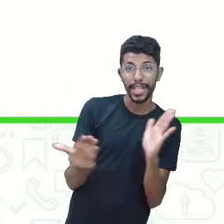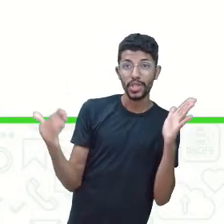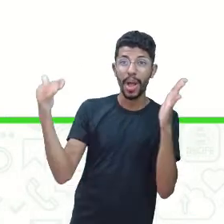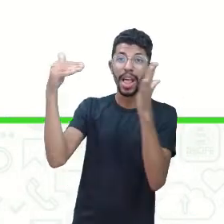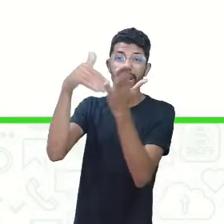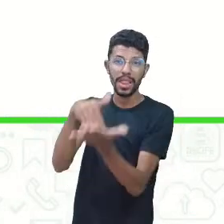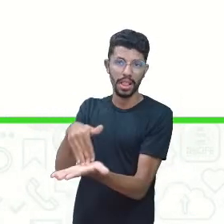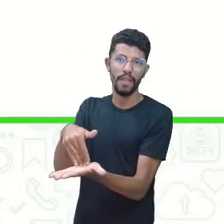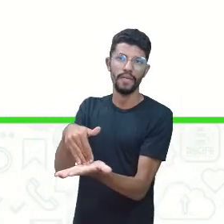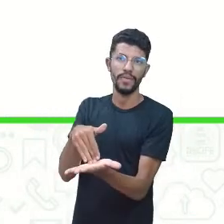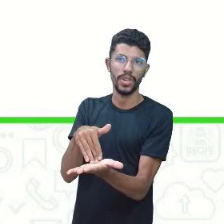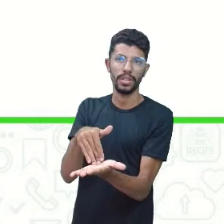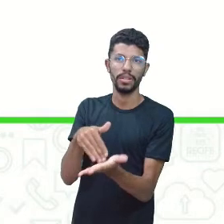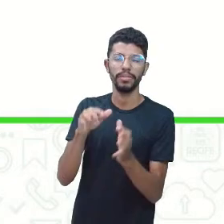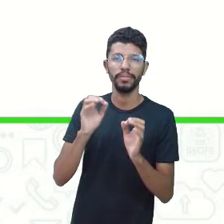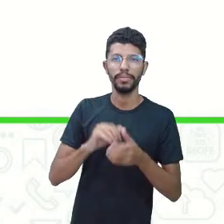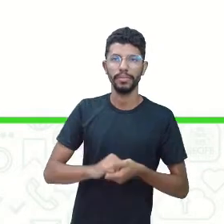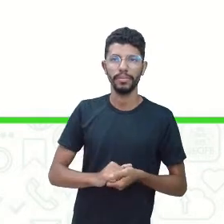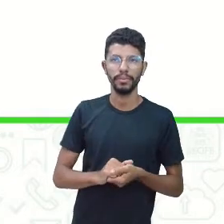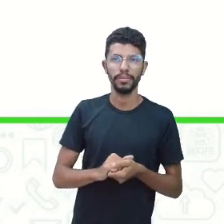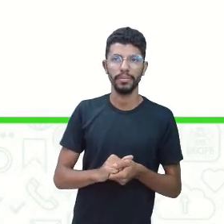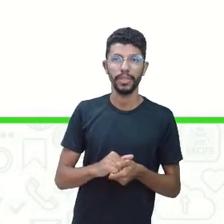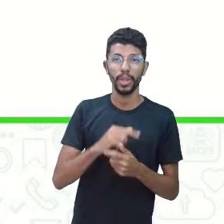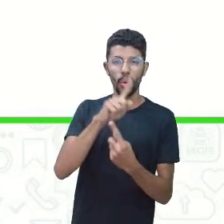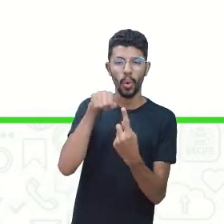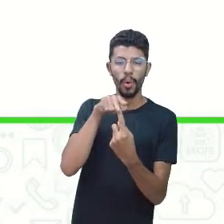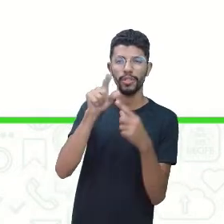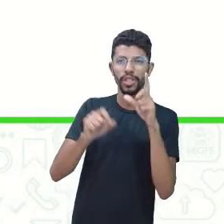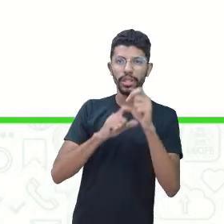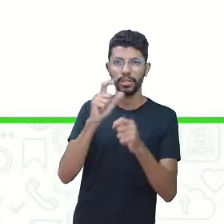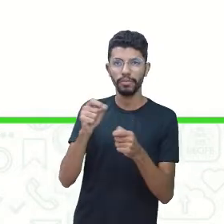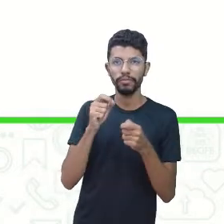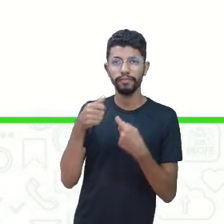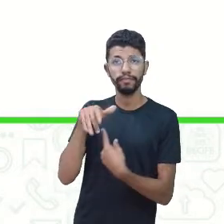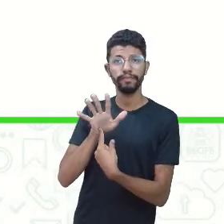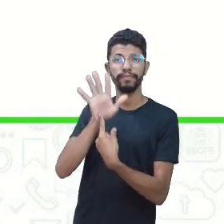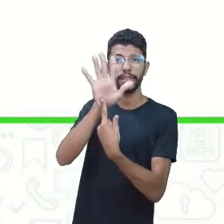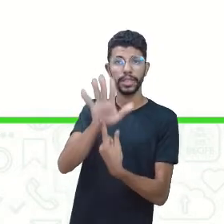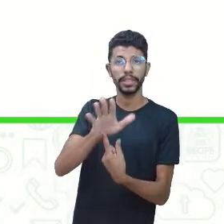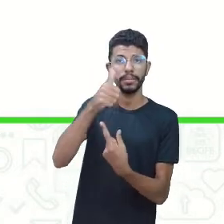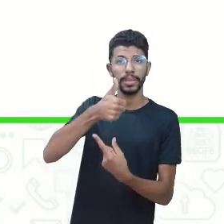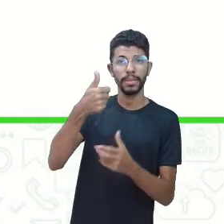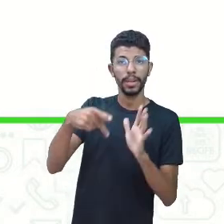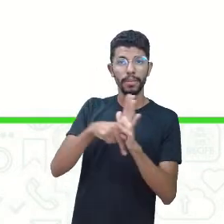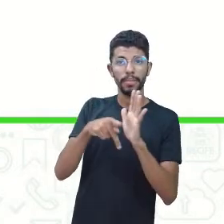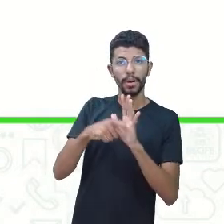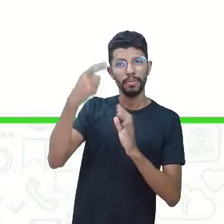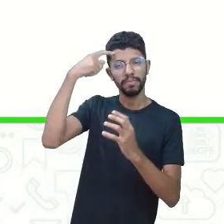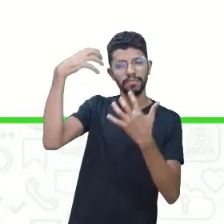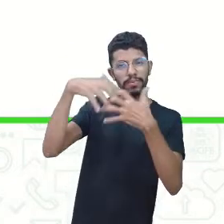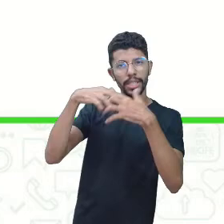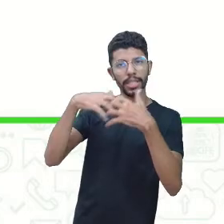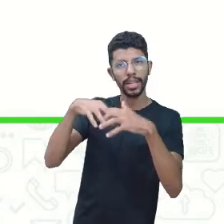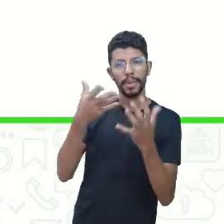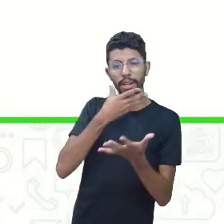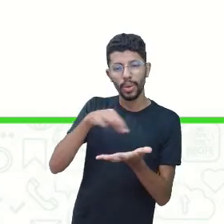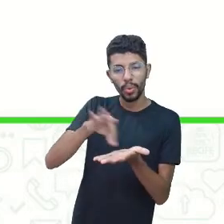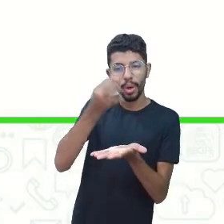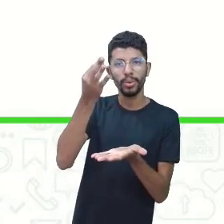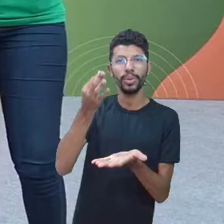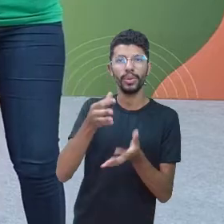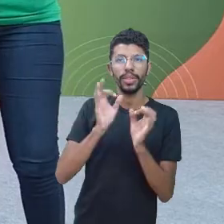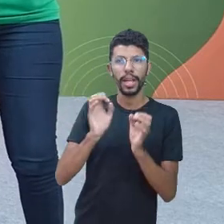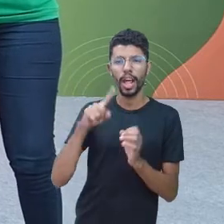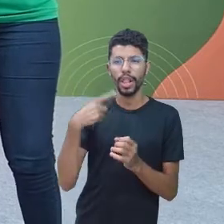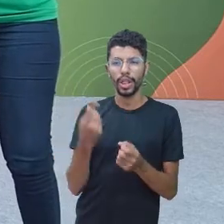fim, tá? Com o objetivo de uma primeira apresentação do pensamento do autor. A gente faz